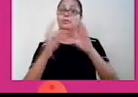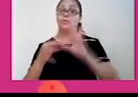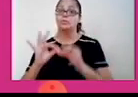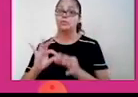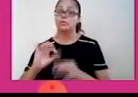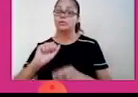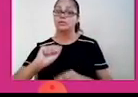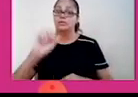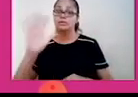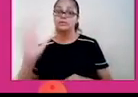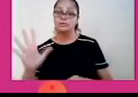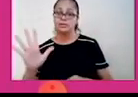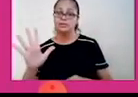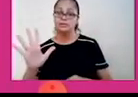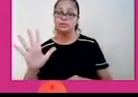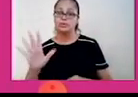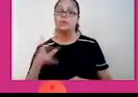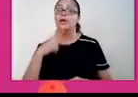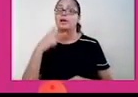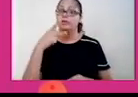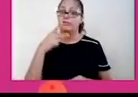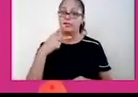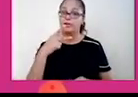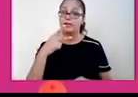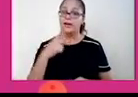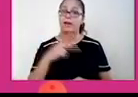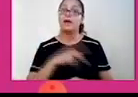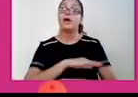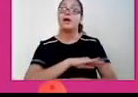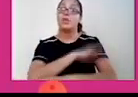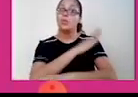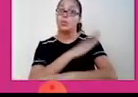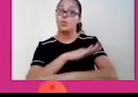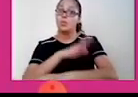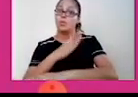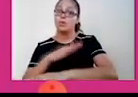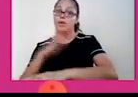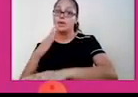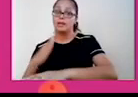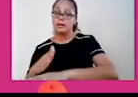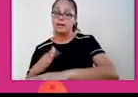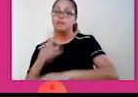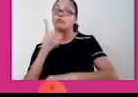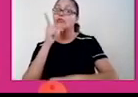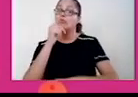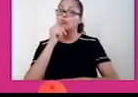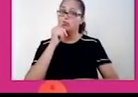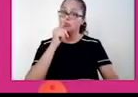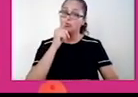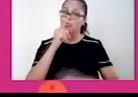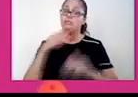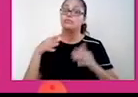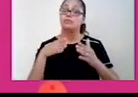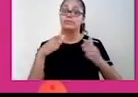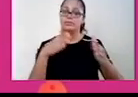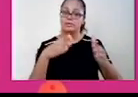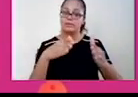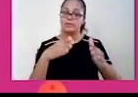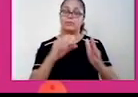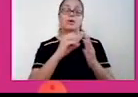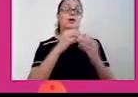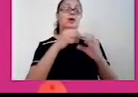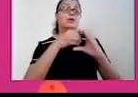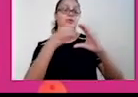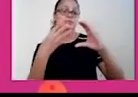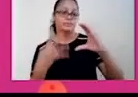asiático. E vamos falar brevemente do relevo e da hidrografia, né, que é os aspectos naturais. E vamos iniciar, se der